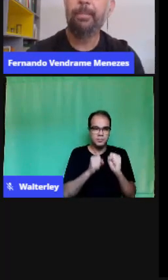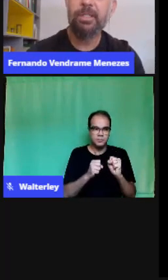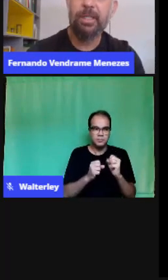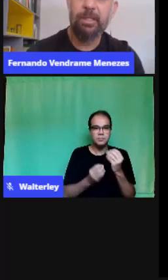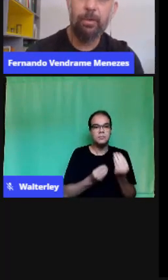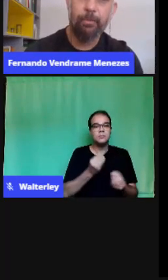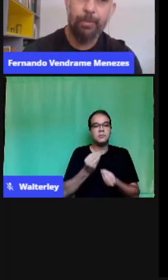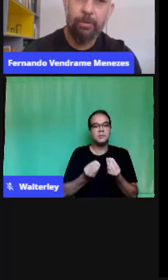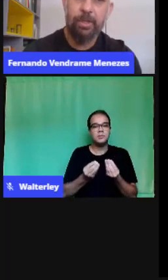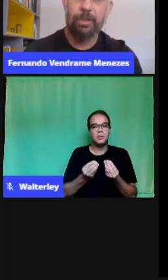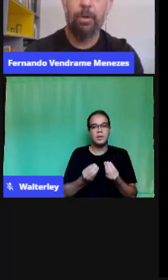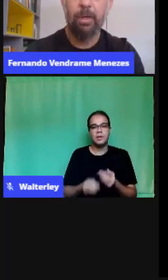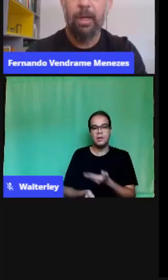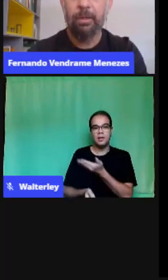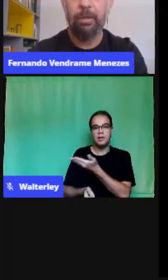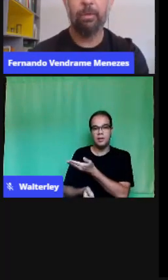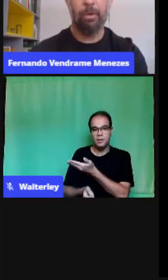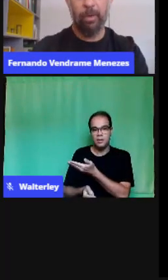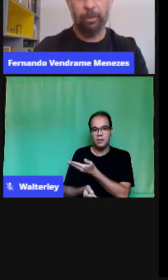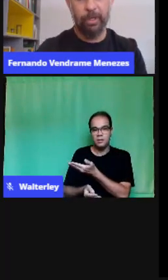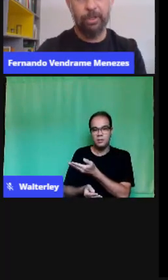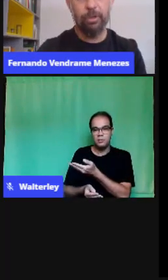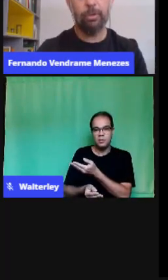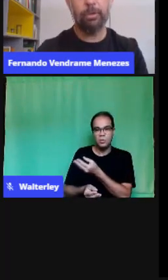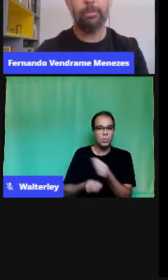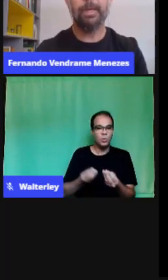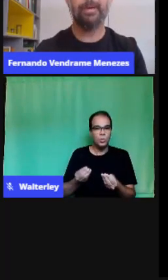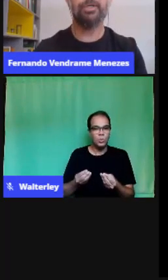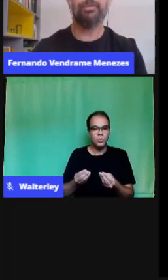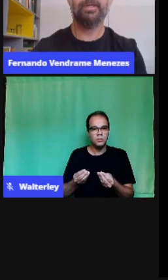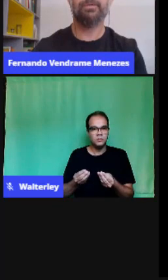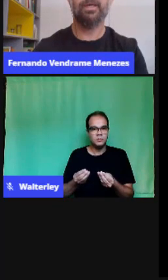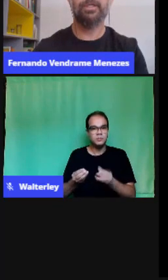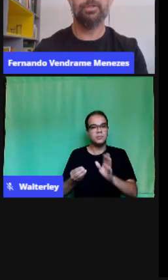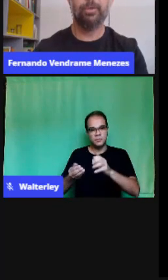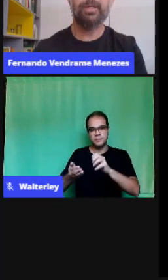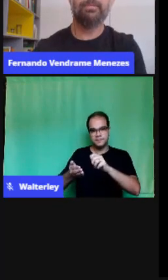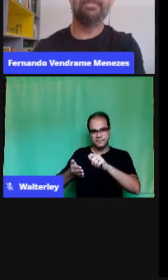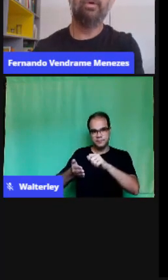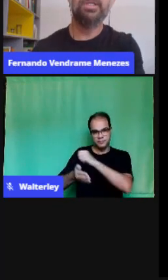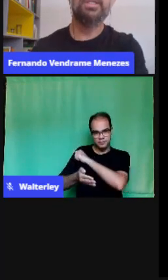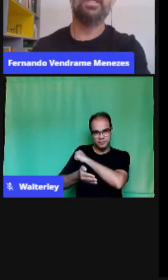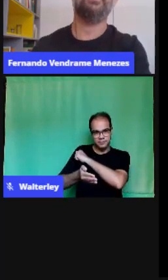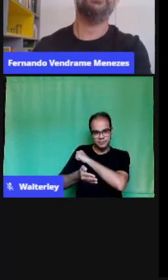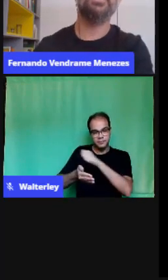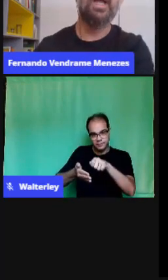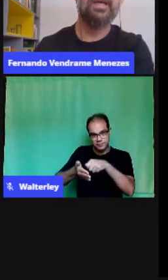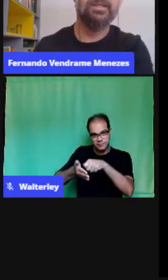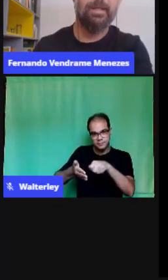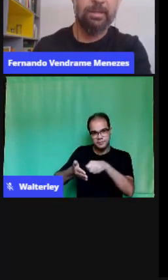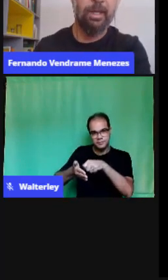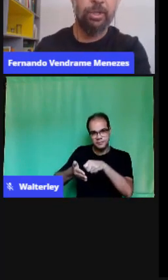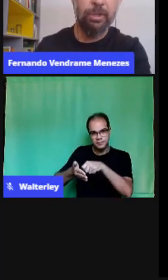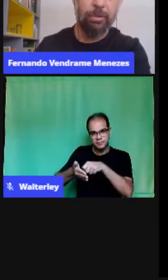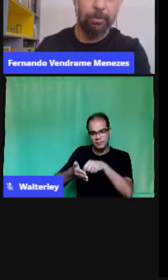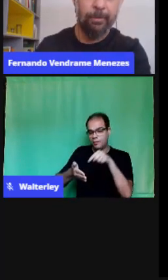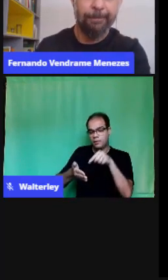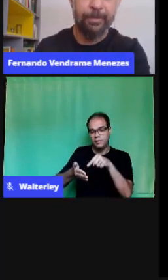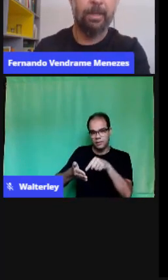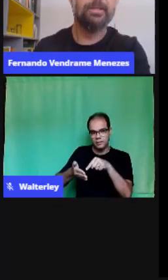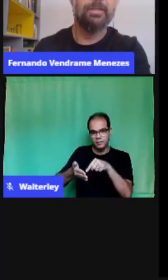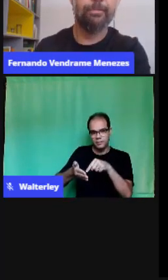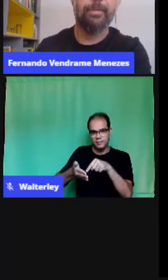de sistematização, né, ou seja, o aluno registrou, a partir do momento que ele registrou, ele também pode sistematizar esse